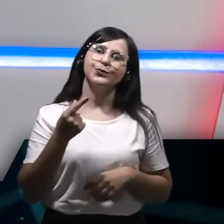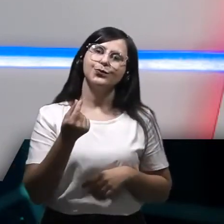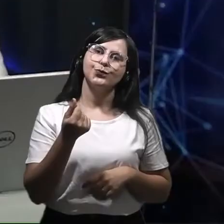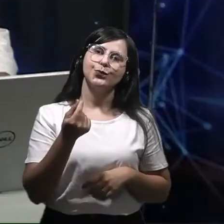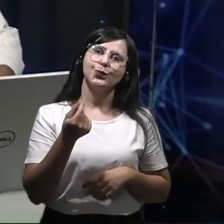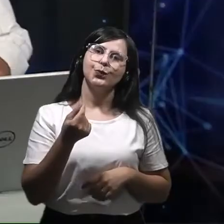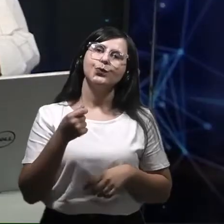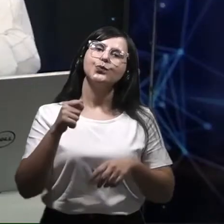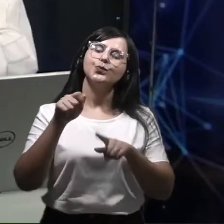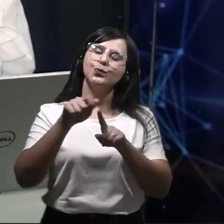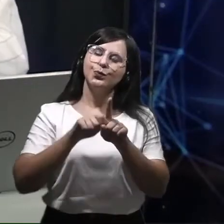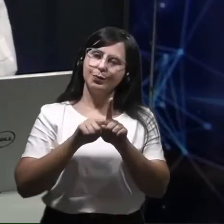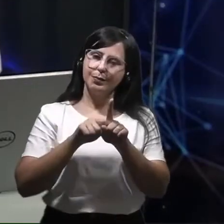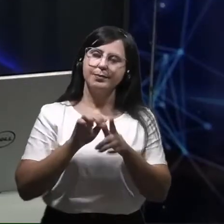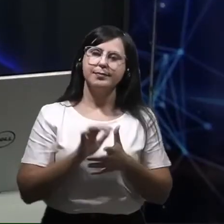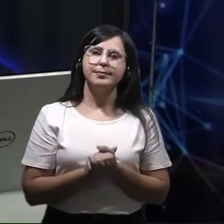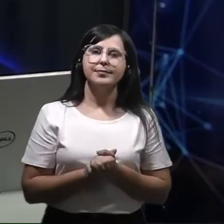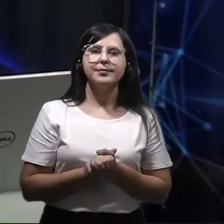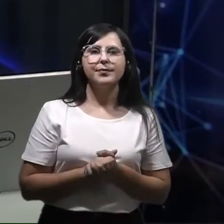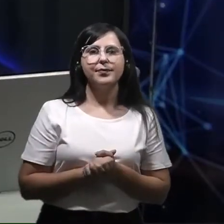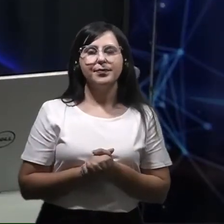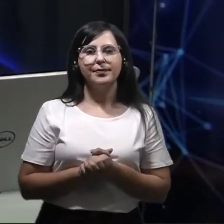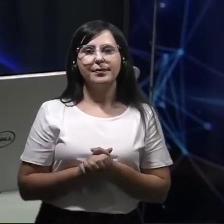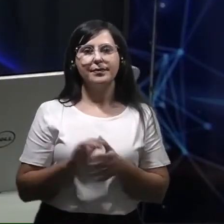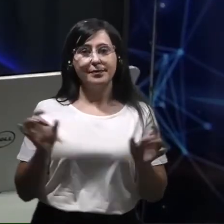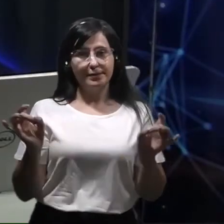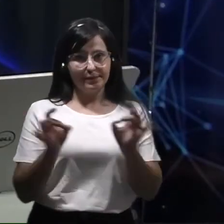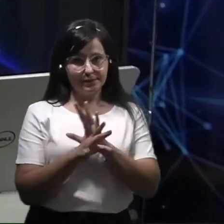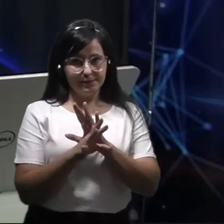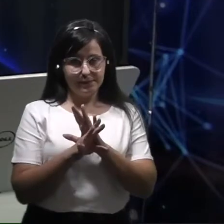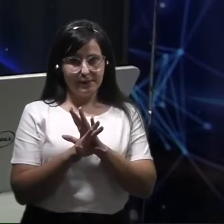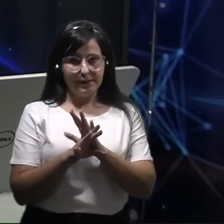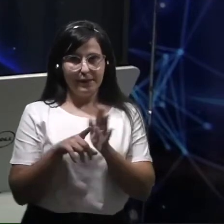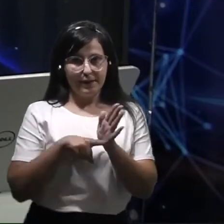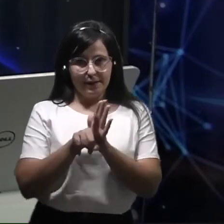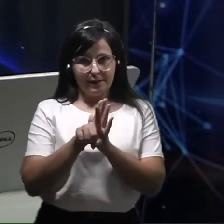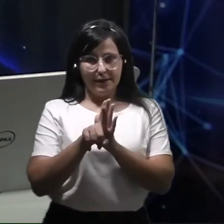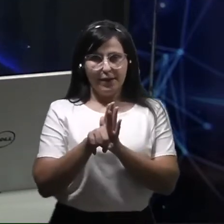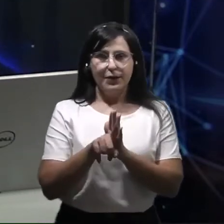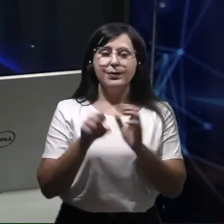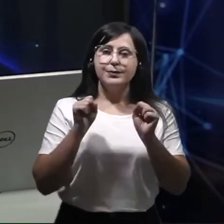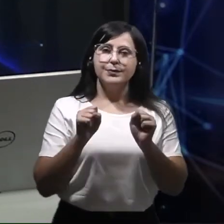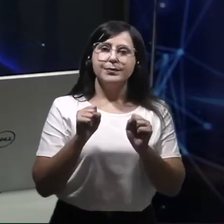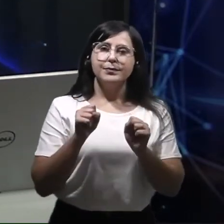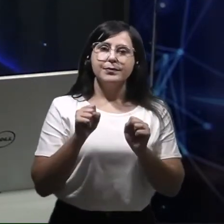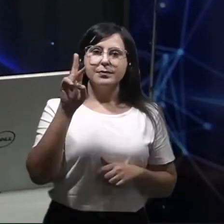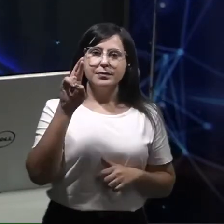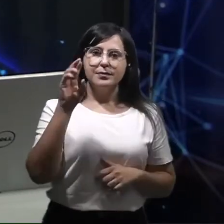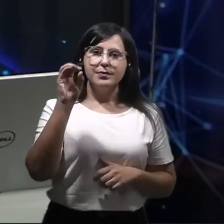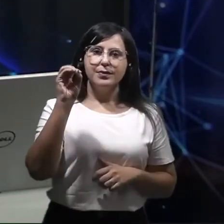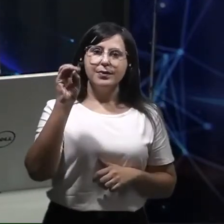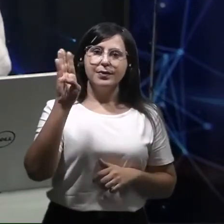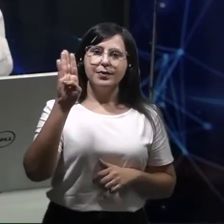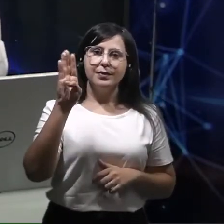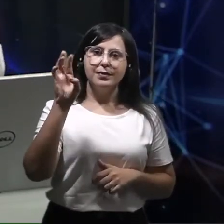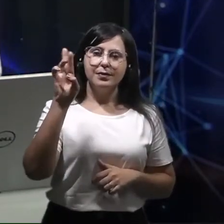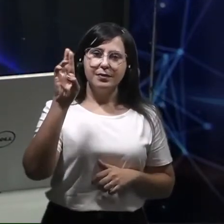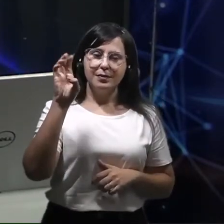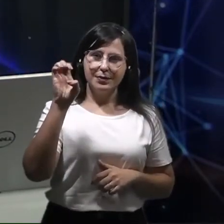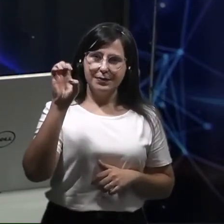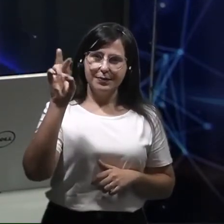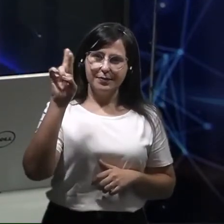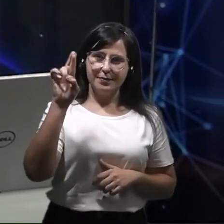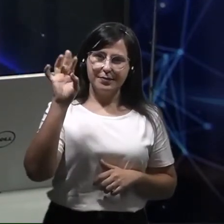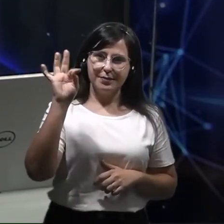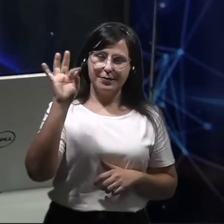mensal. Ok, vamos então agora à última pergunta desse giro, que será formulada pelo candidato Roberto Asfora, e aí ele pergunta ao candidato que não participou